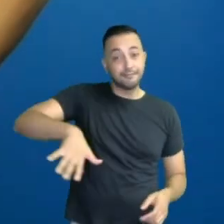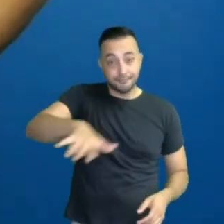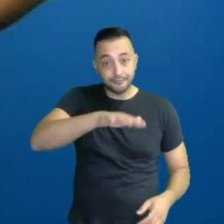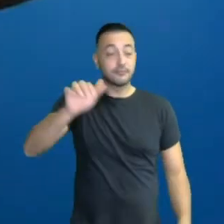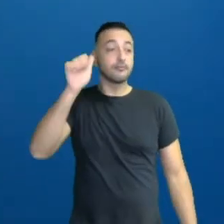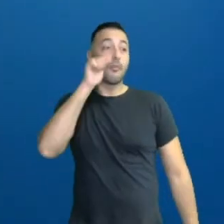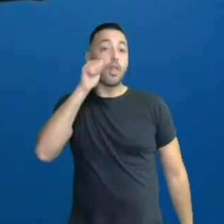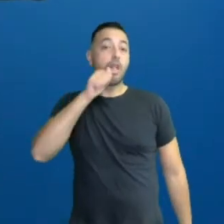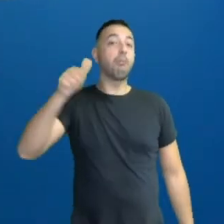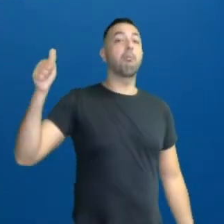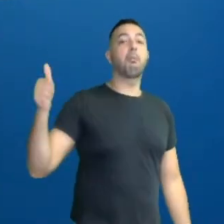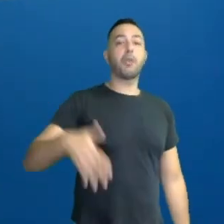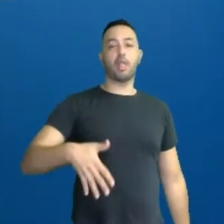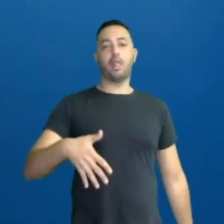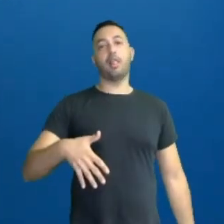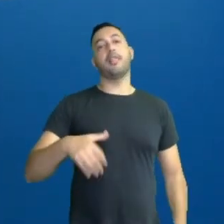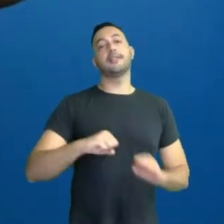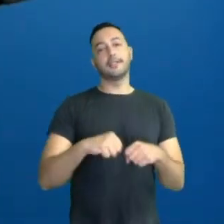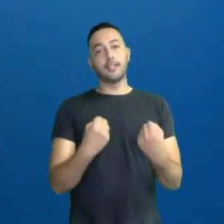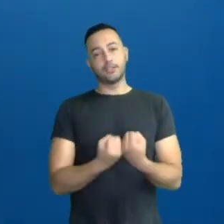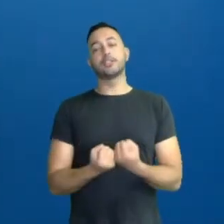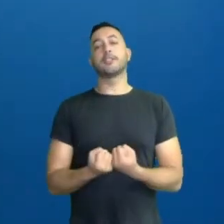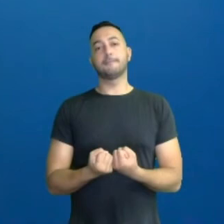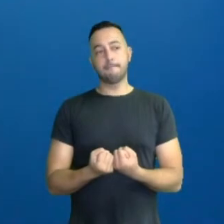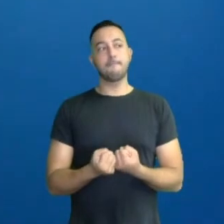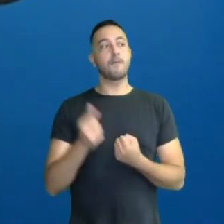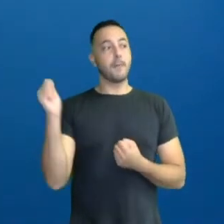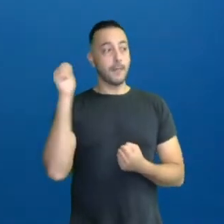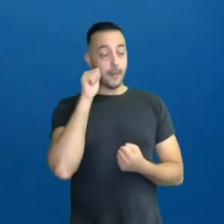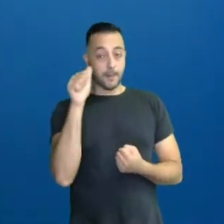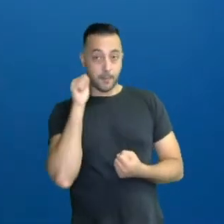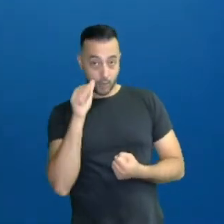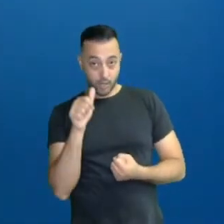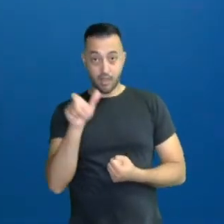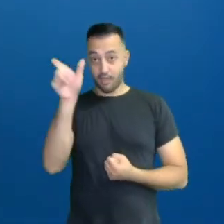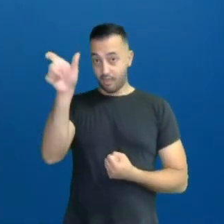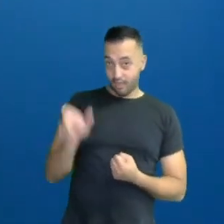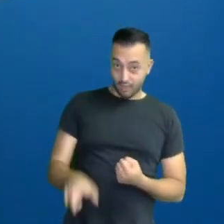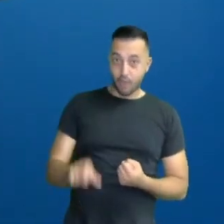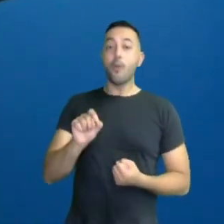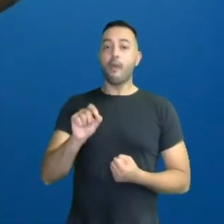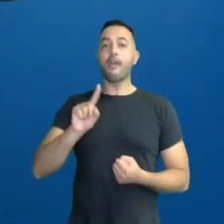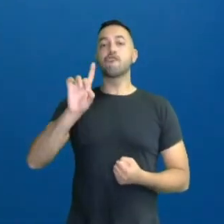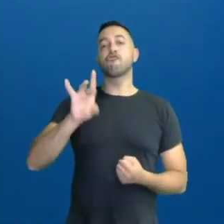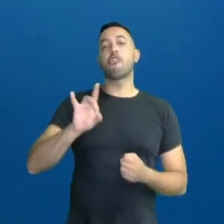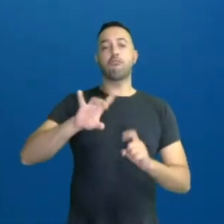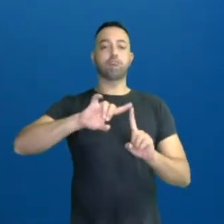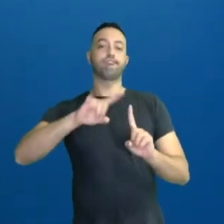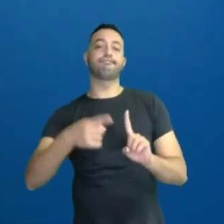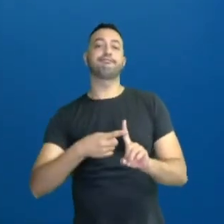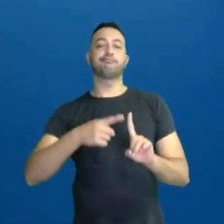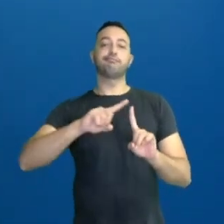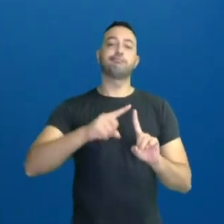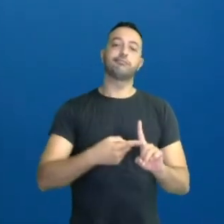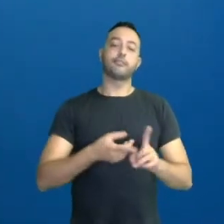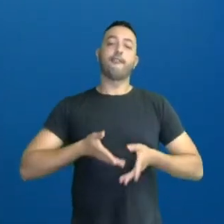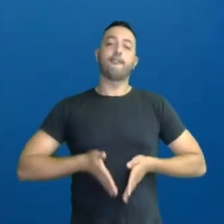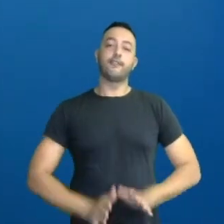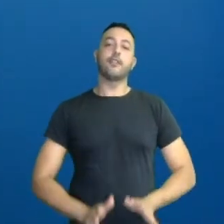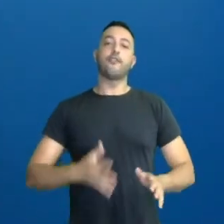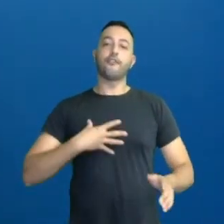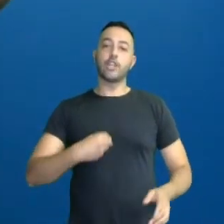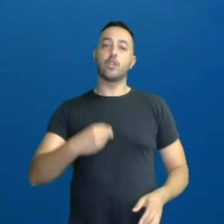papel inferior dentro da sociedade grega. O papel da mulher era gerar filhos, especialmente